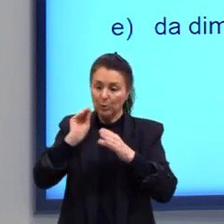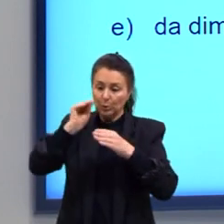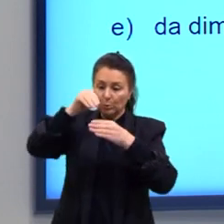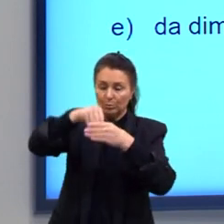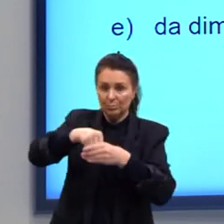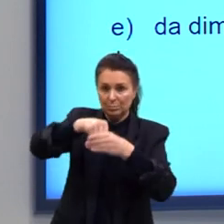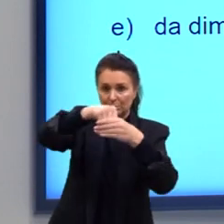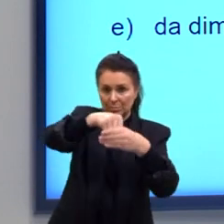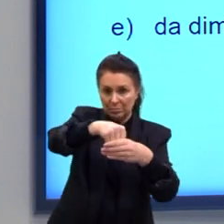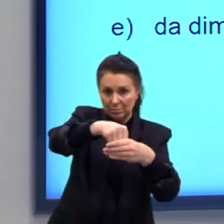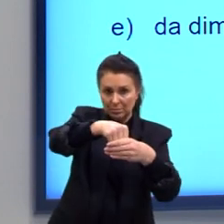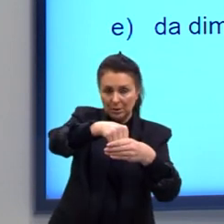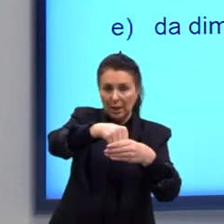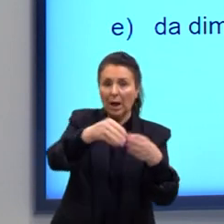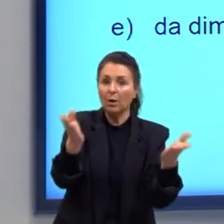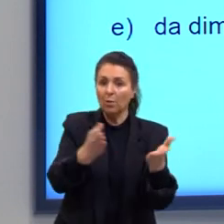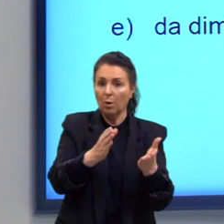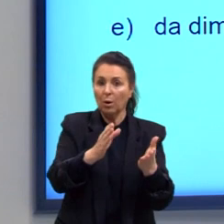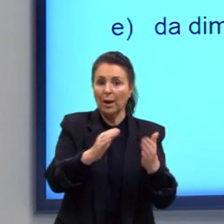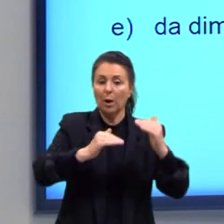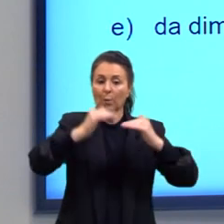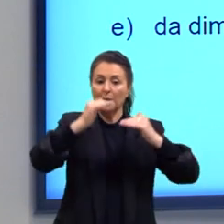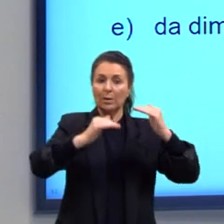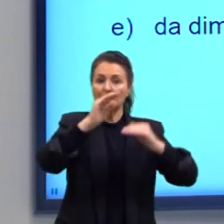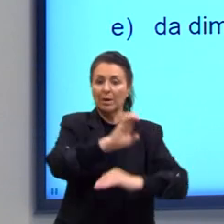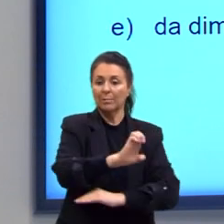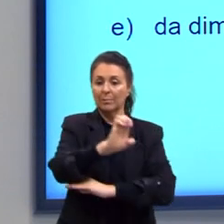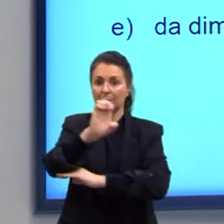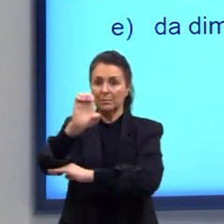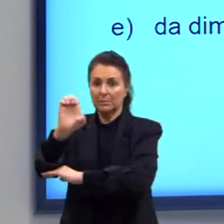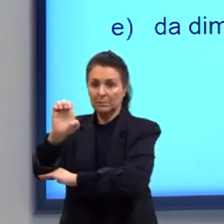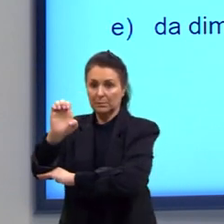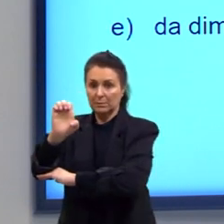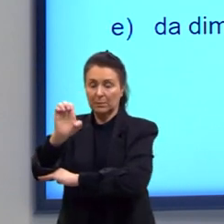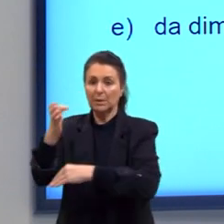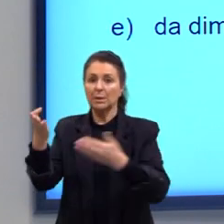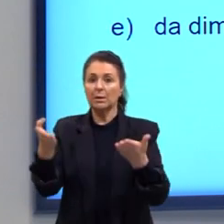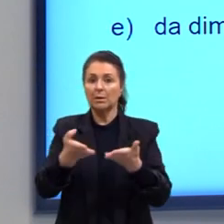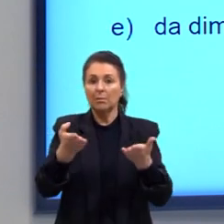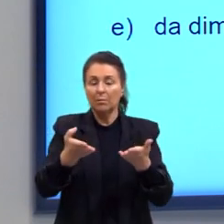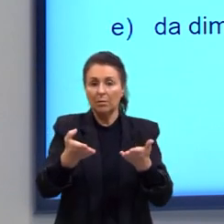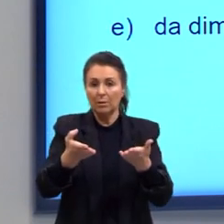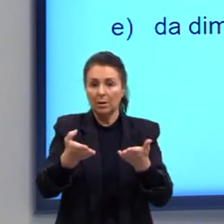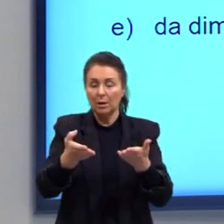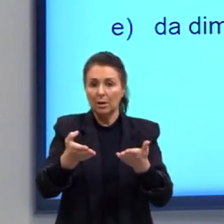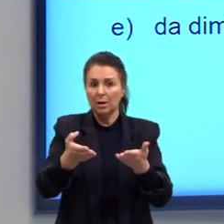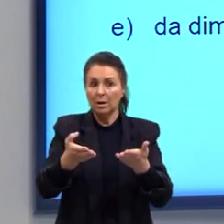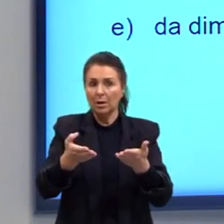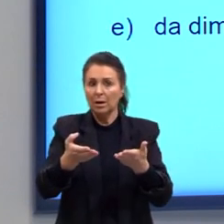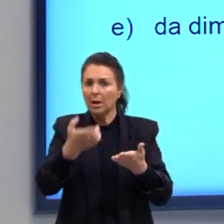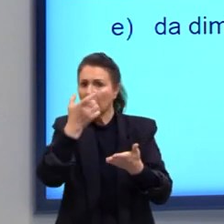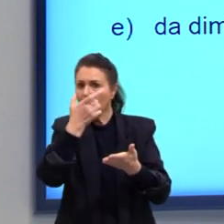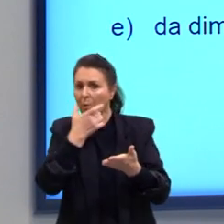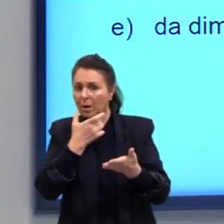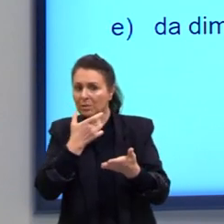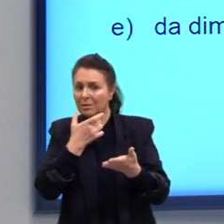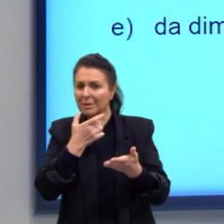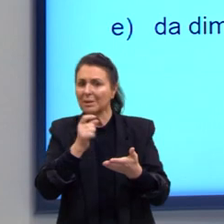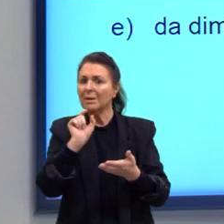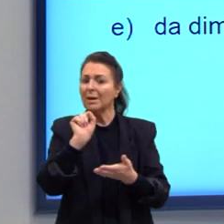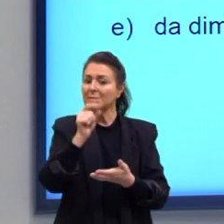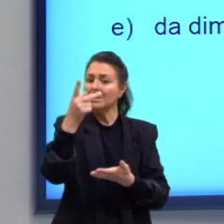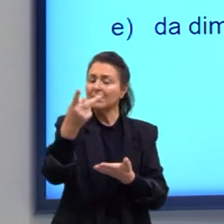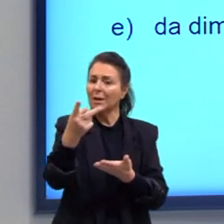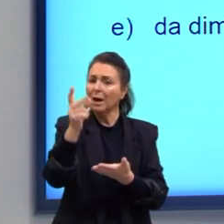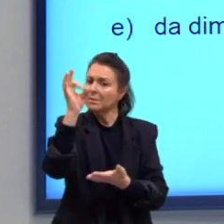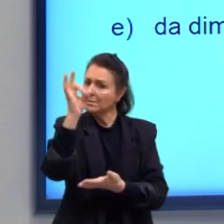deslocando equilíbrio para a esquerda e aí se a gente for ver essa alternativa que nós queríamos né